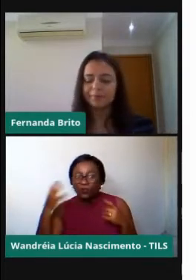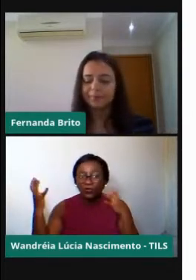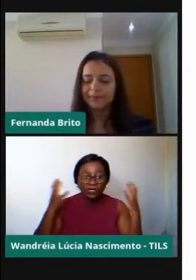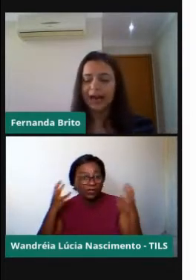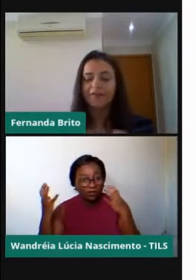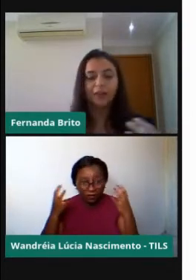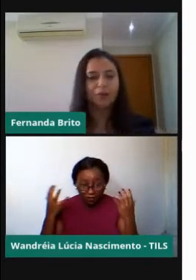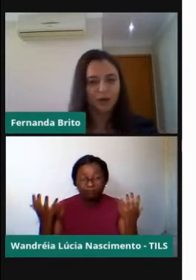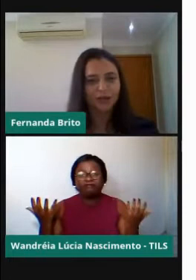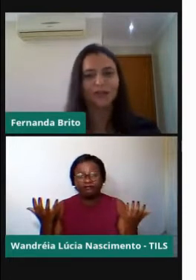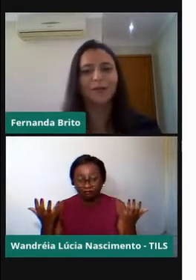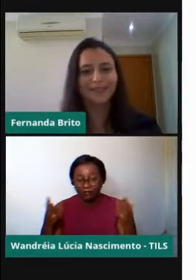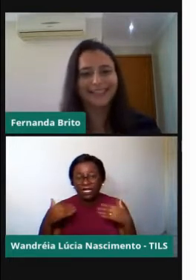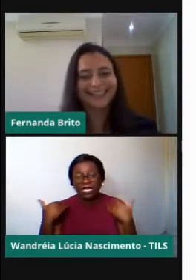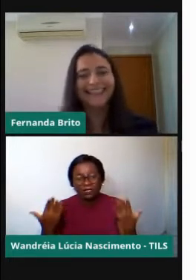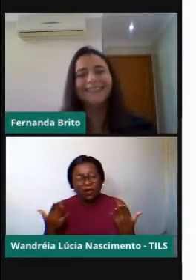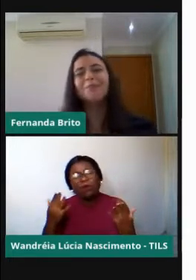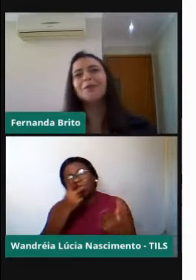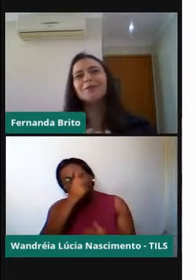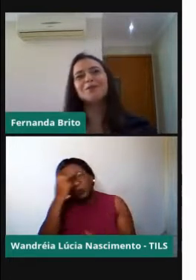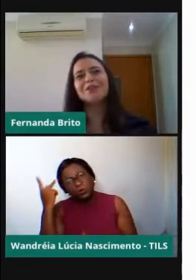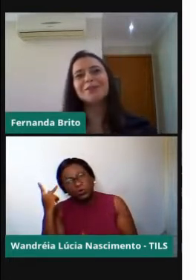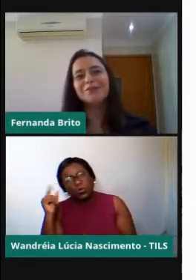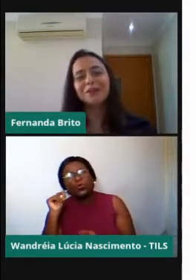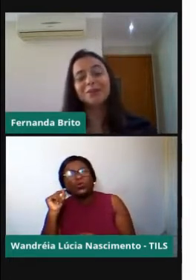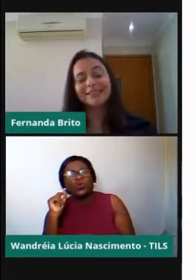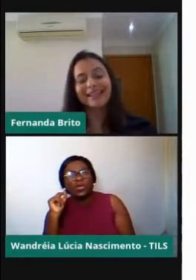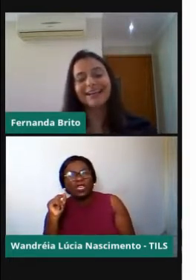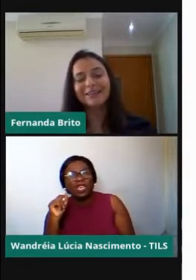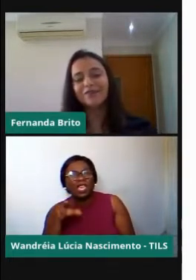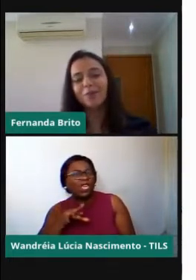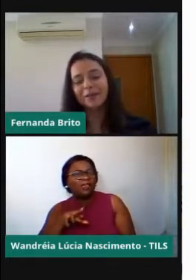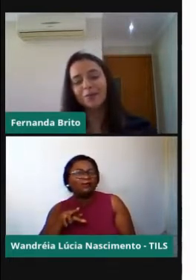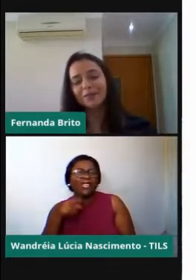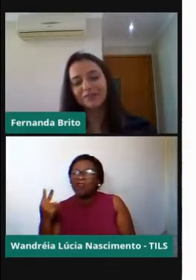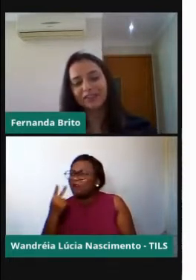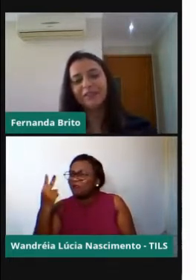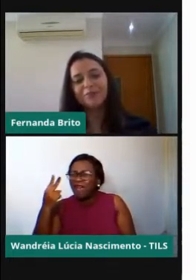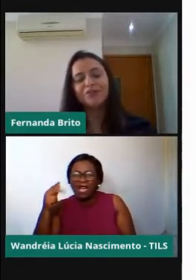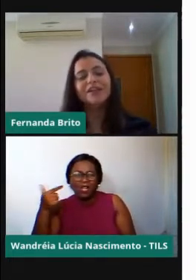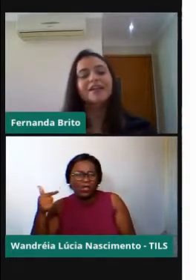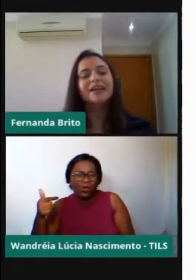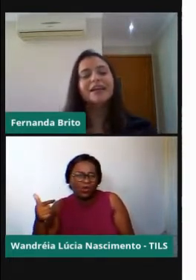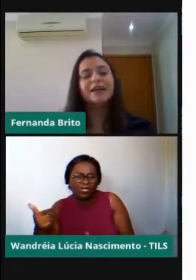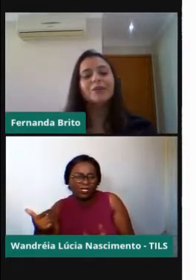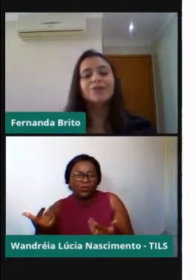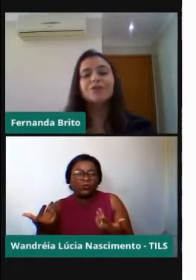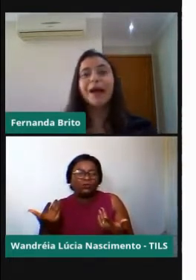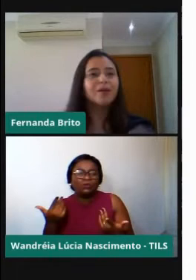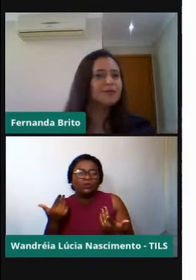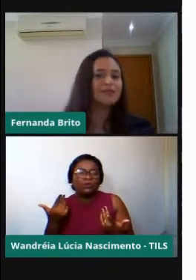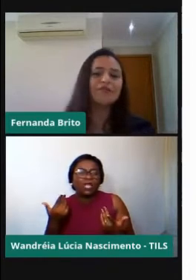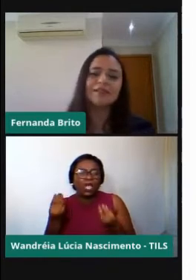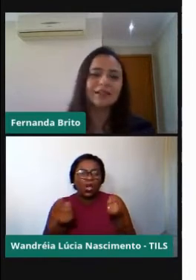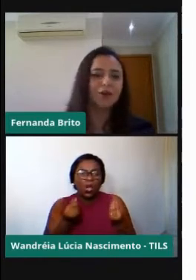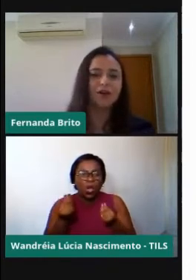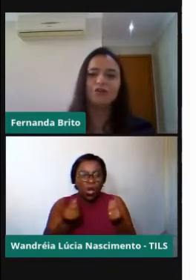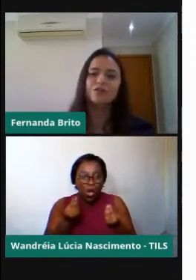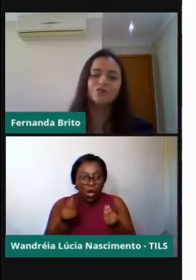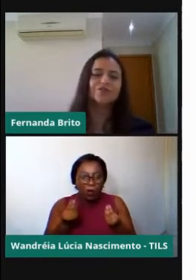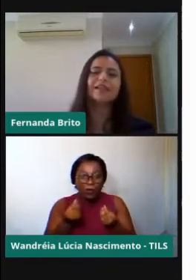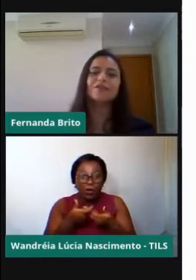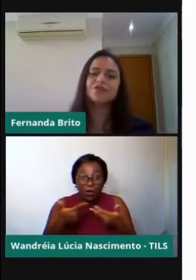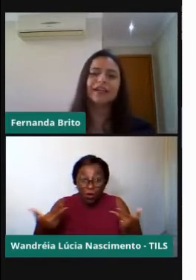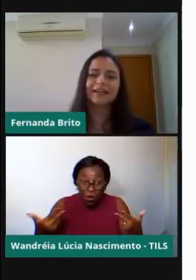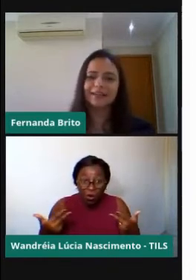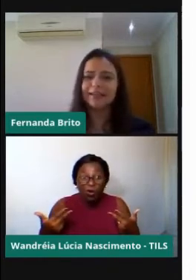não dar valor, digamos assim, pelo menos não valorizar da forma como deveríamos, né? Os marcos civilizatórios